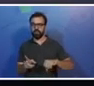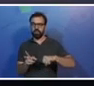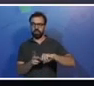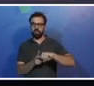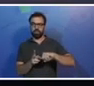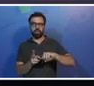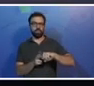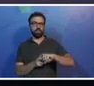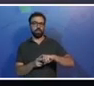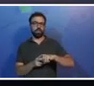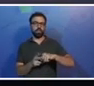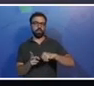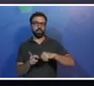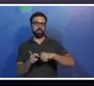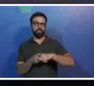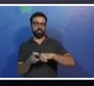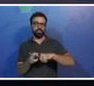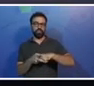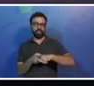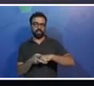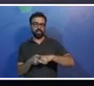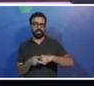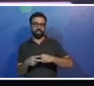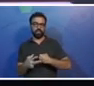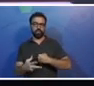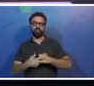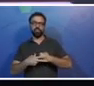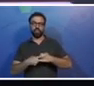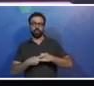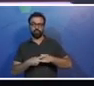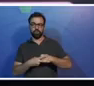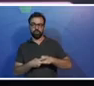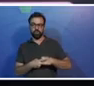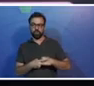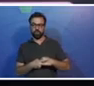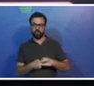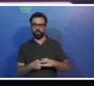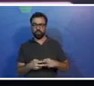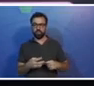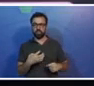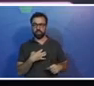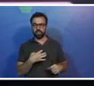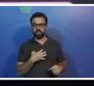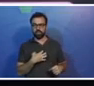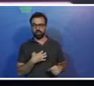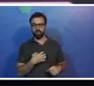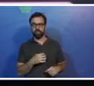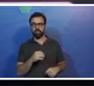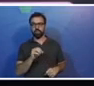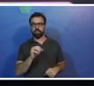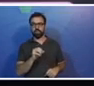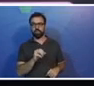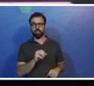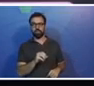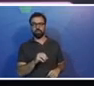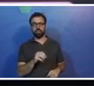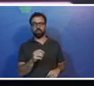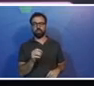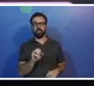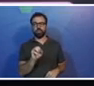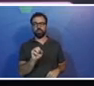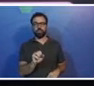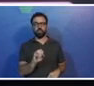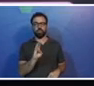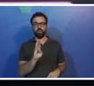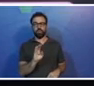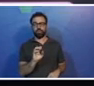cantasse, vendesse, partisse. E dos substantivos derivados de adjetivos,